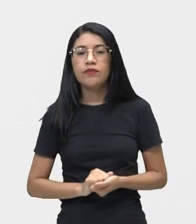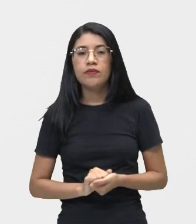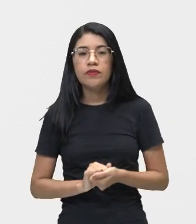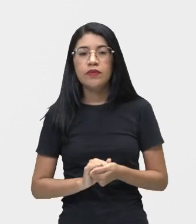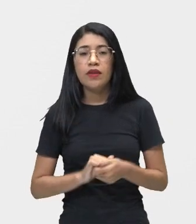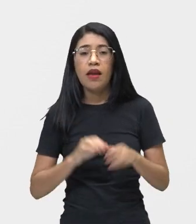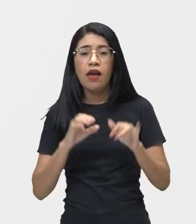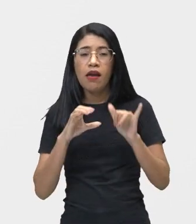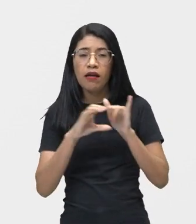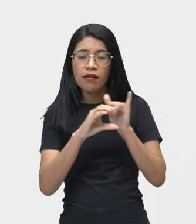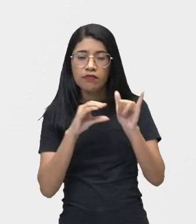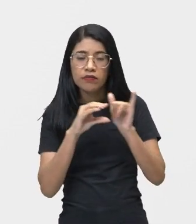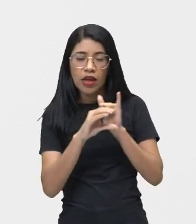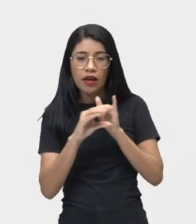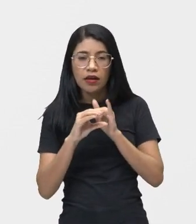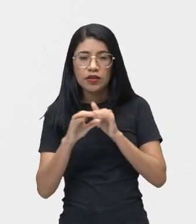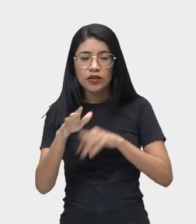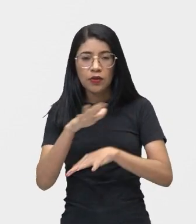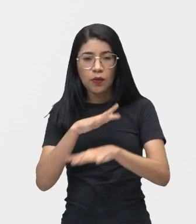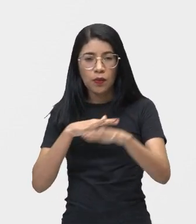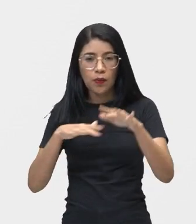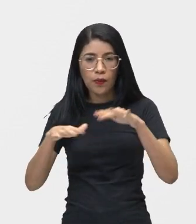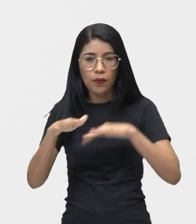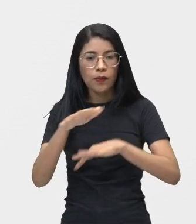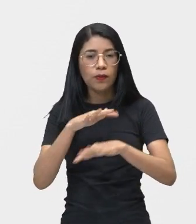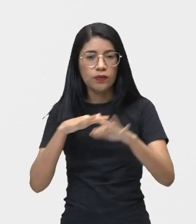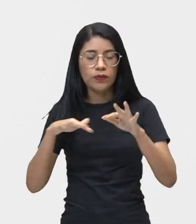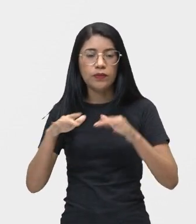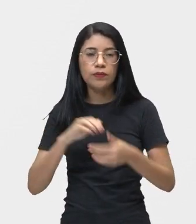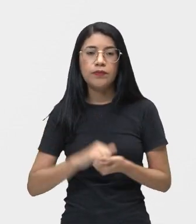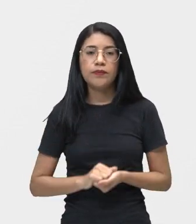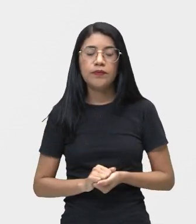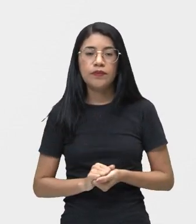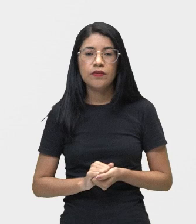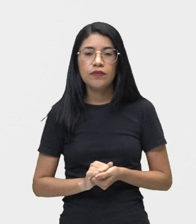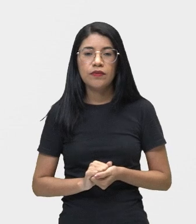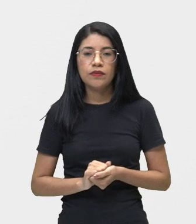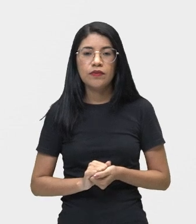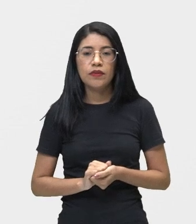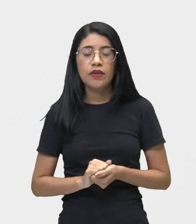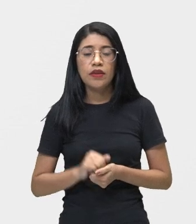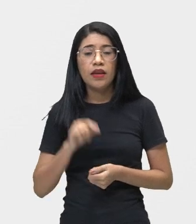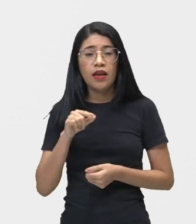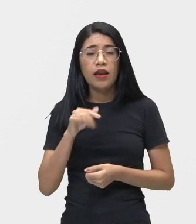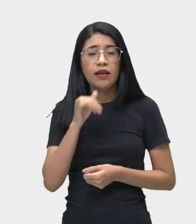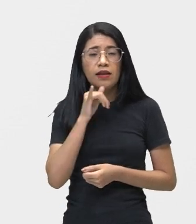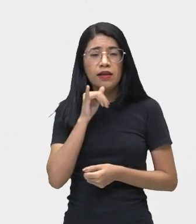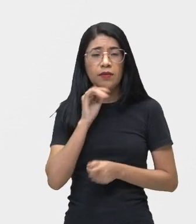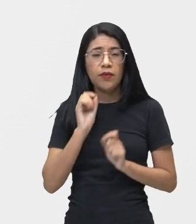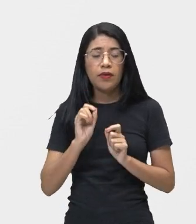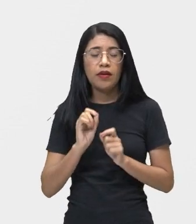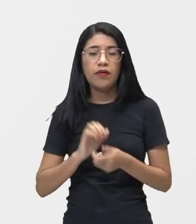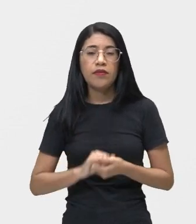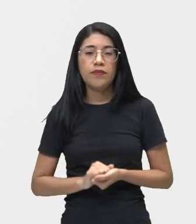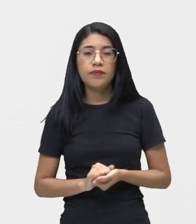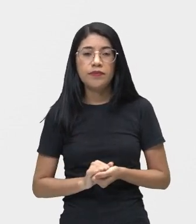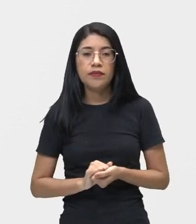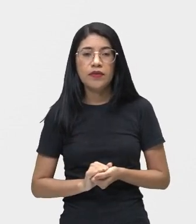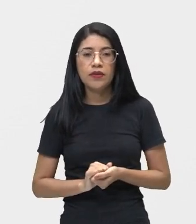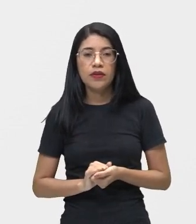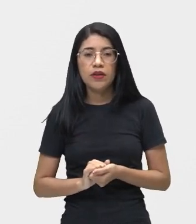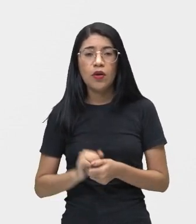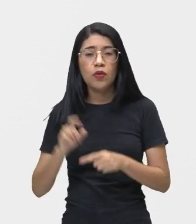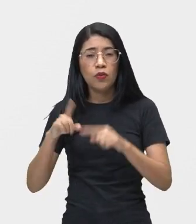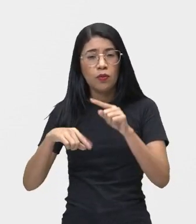a energia térmica em trânsito. E neste caso, que vai do